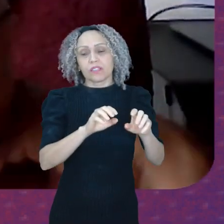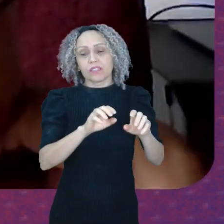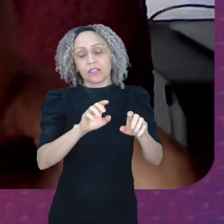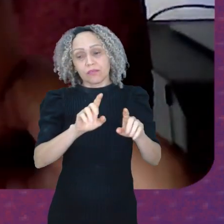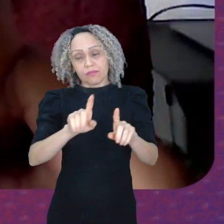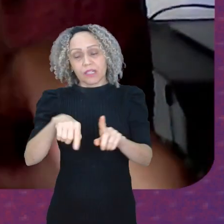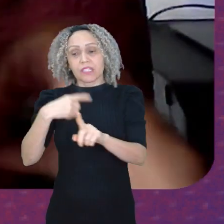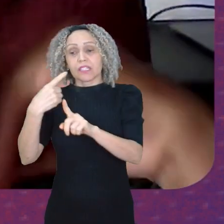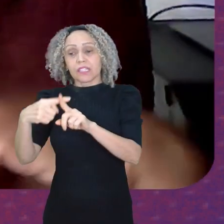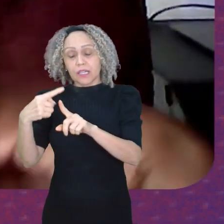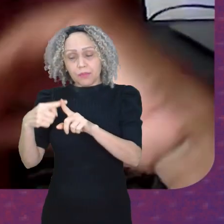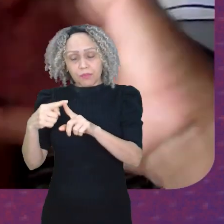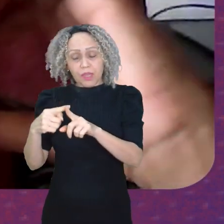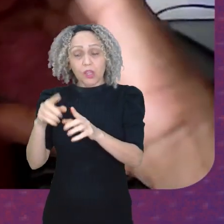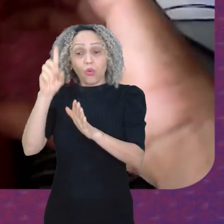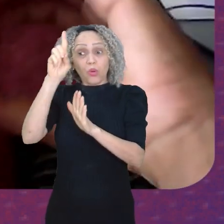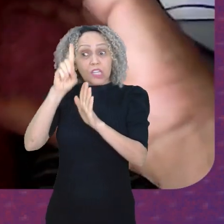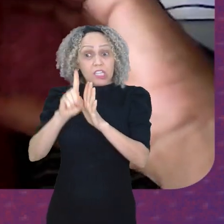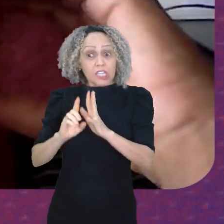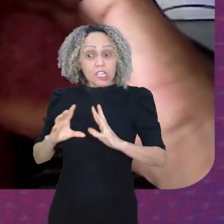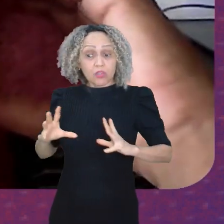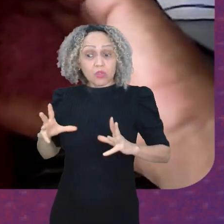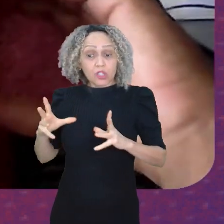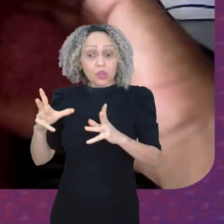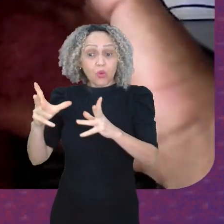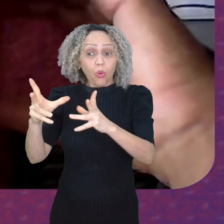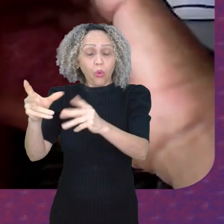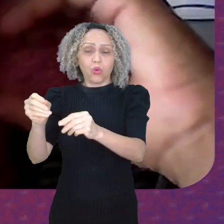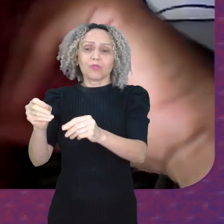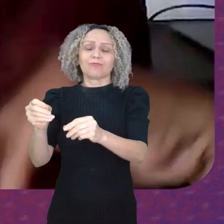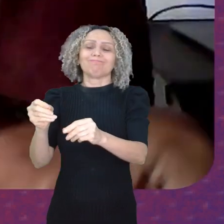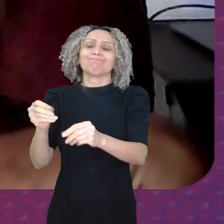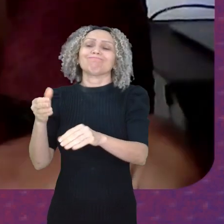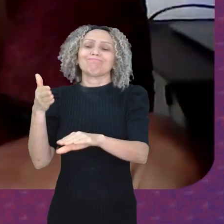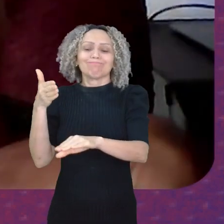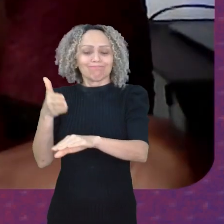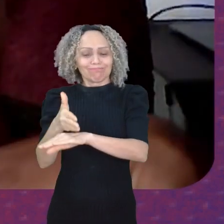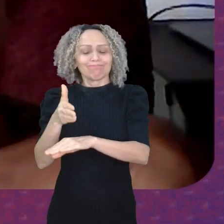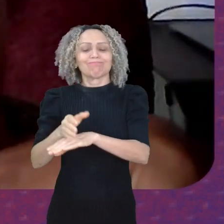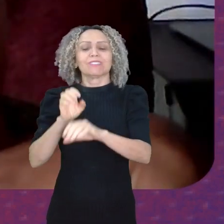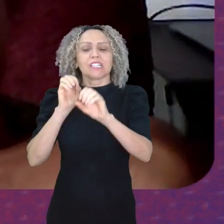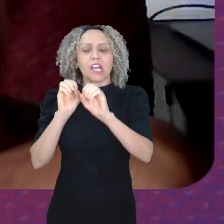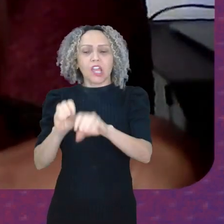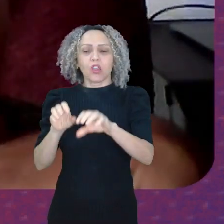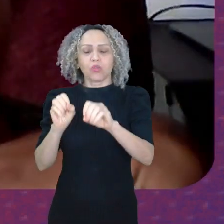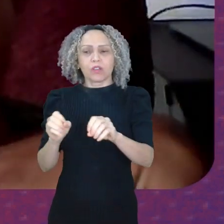são contra as ações afirmativas costumam